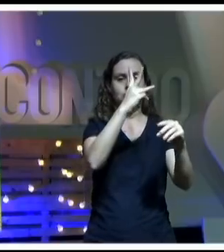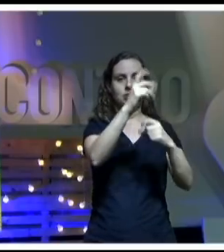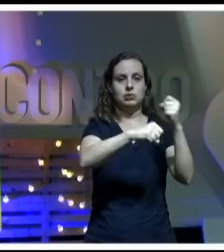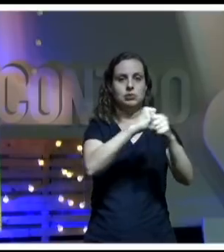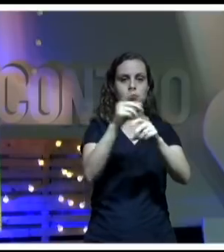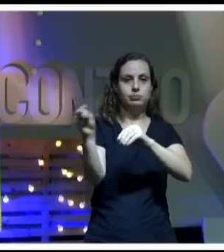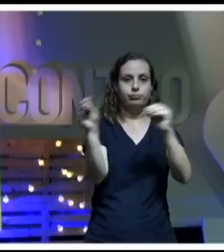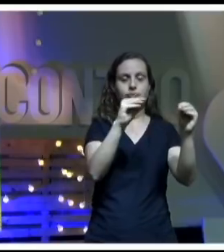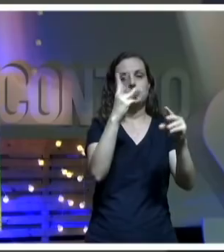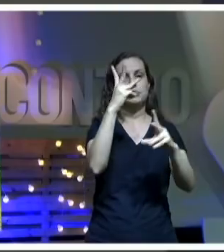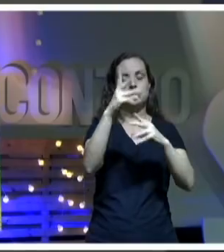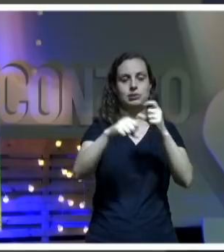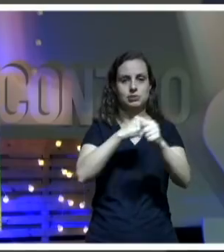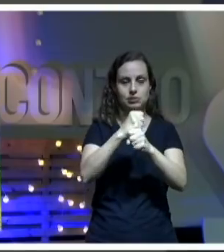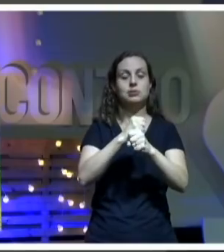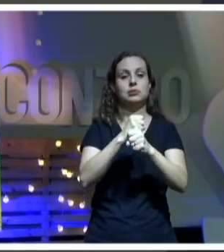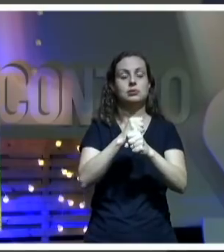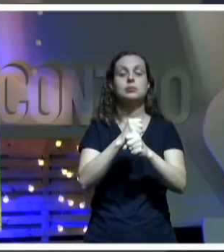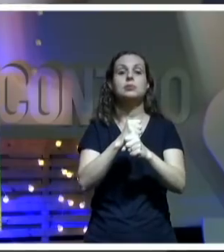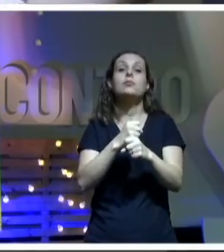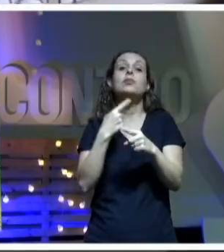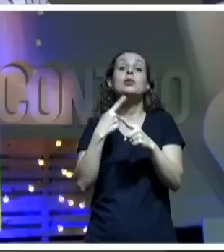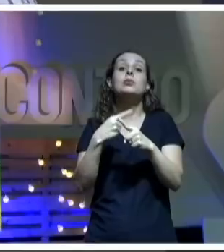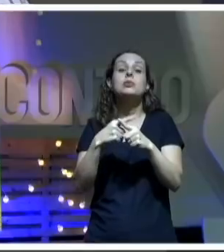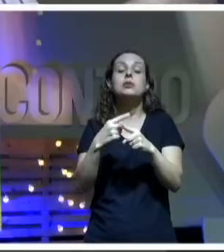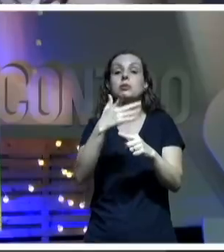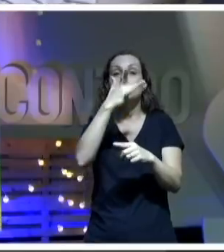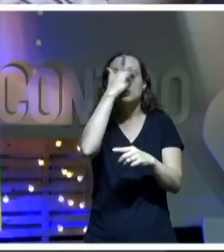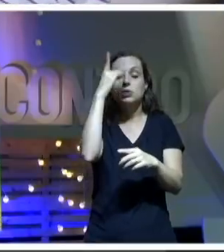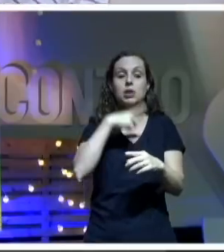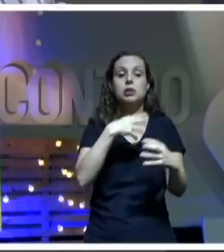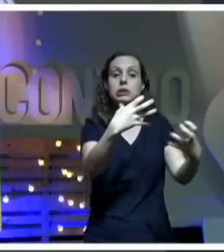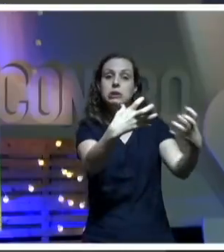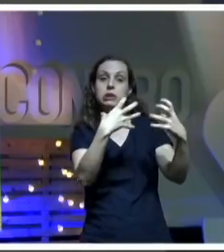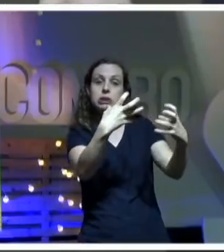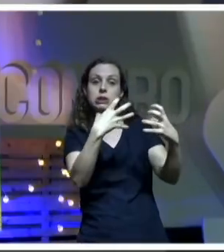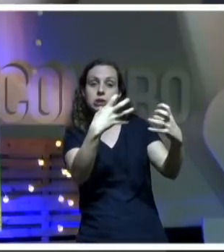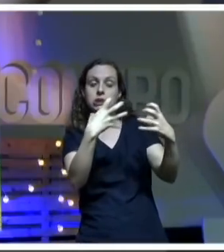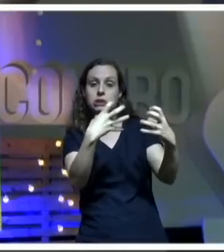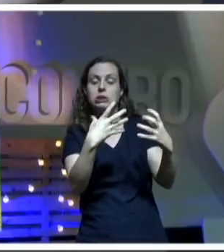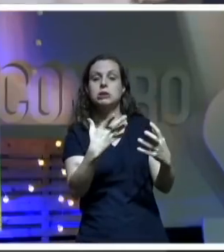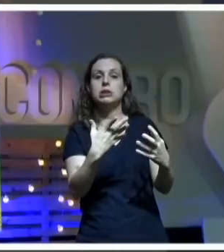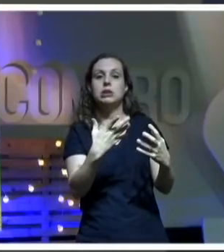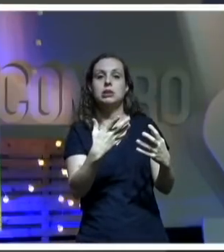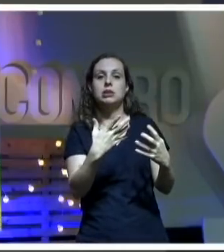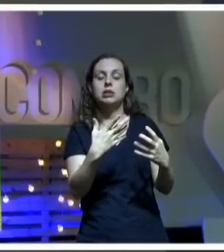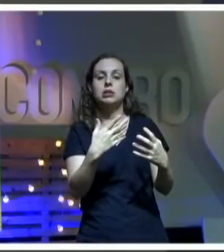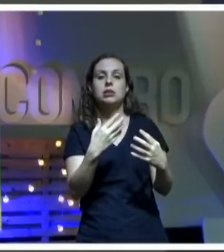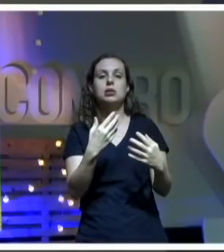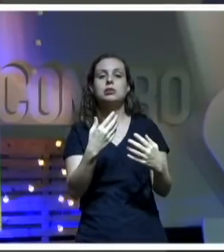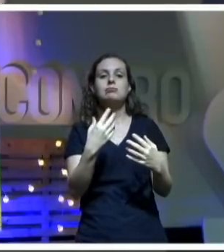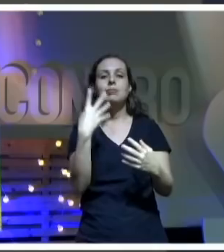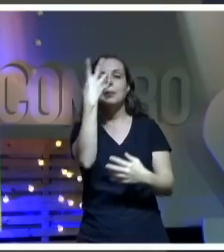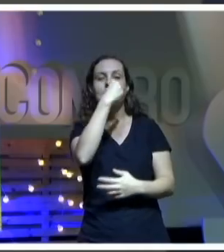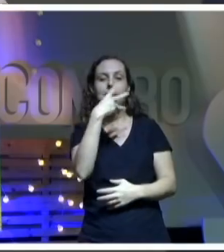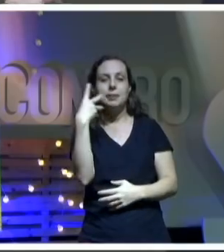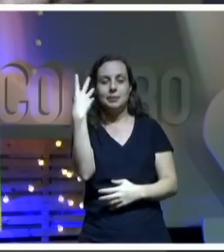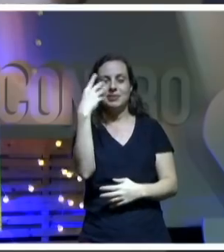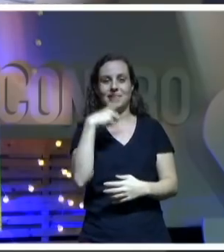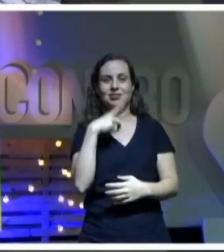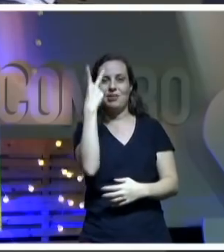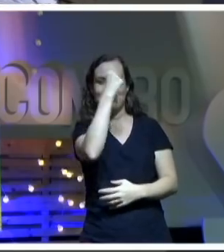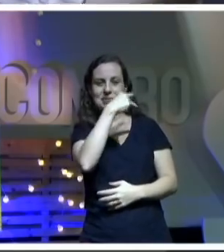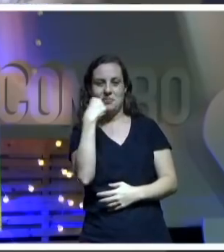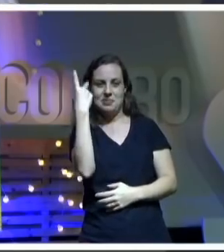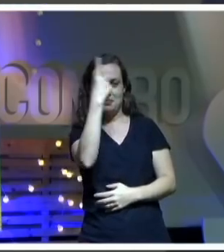tornaram frágeis porque ele é um profissional isso ele recebe o convite ele vai proposta melhor e para um outro lugar melhor e ele vai para um lugar que ele vai ter mais